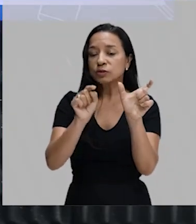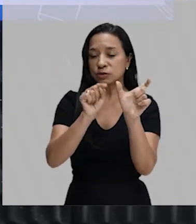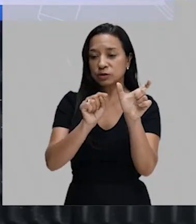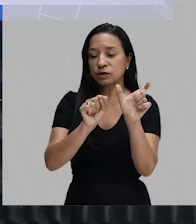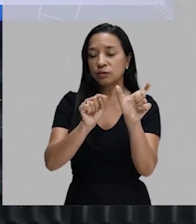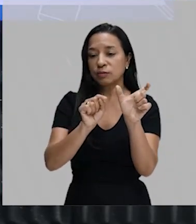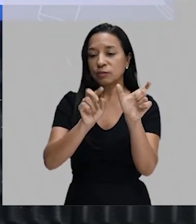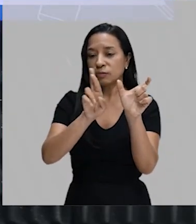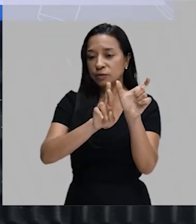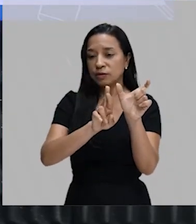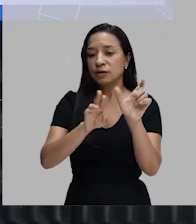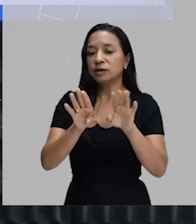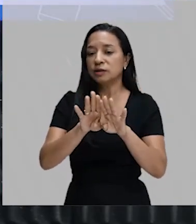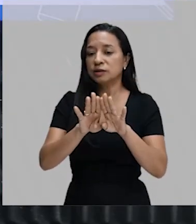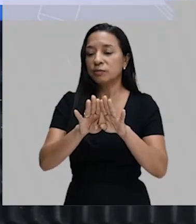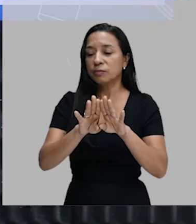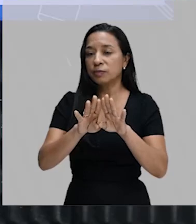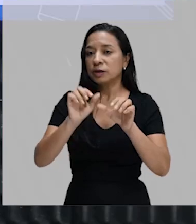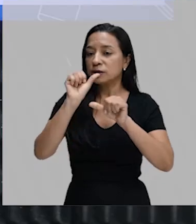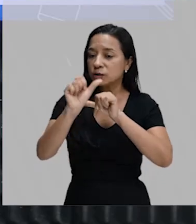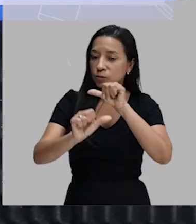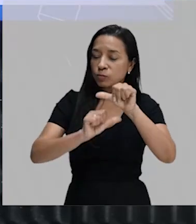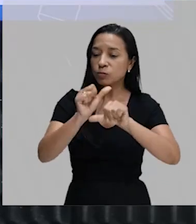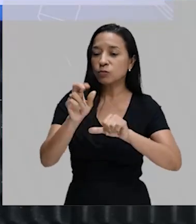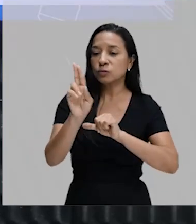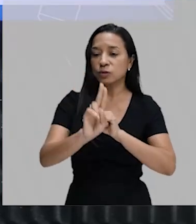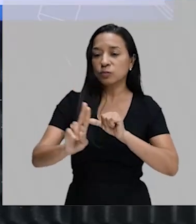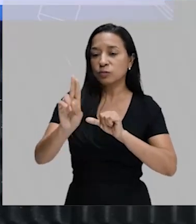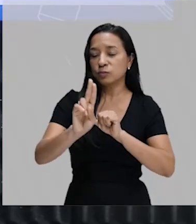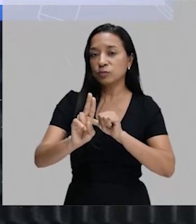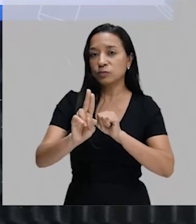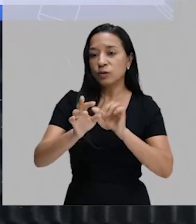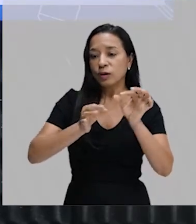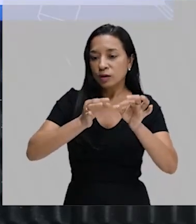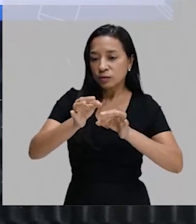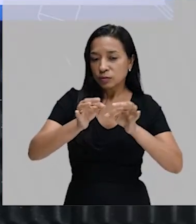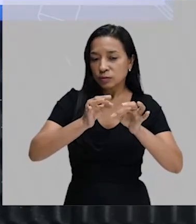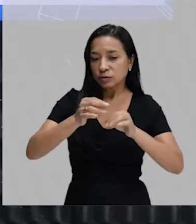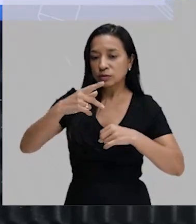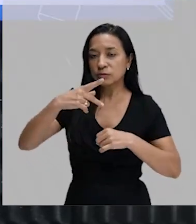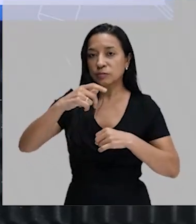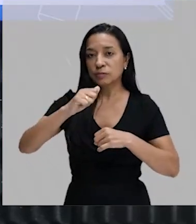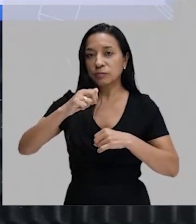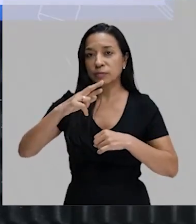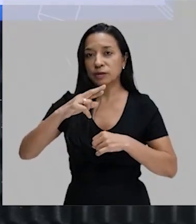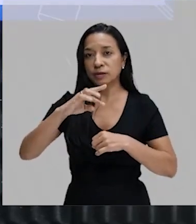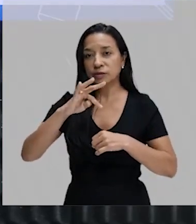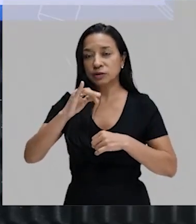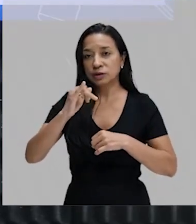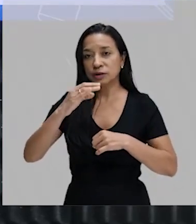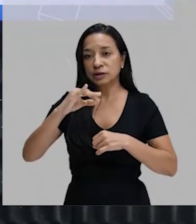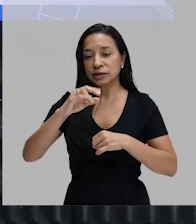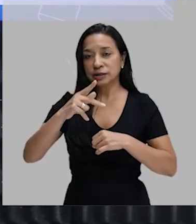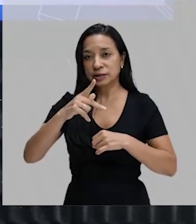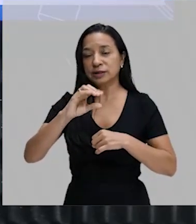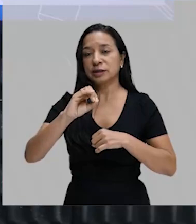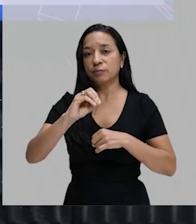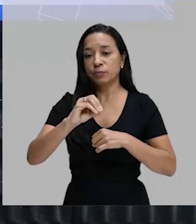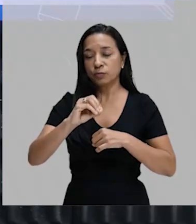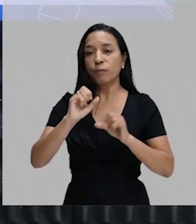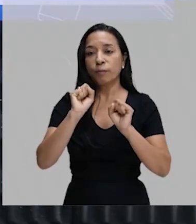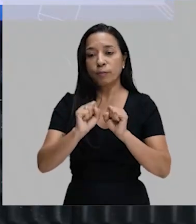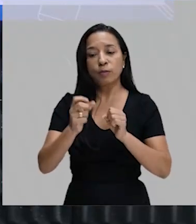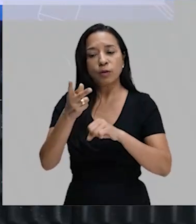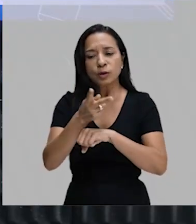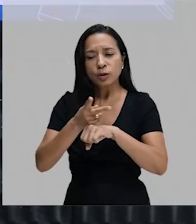que há irregularidade para a formação do particípio. Vocês podem procurar lá na plataforma Gonçalves